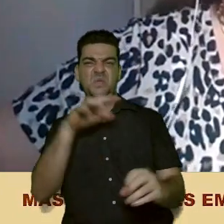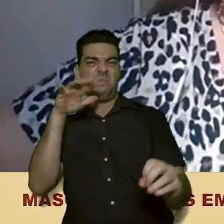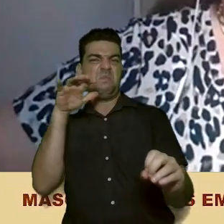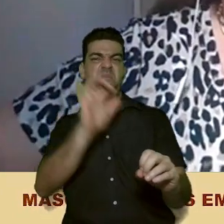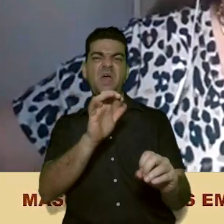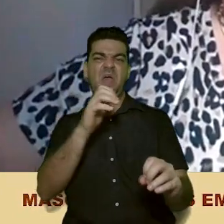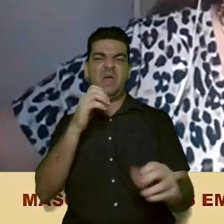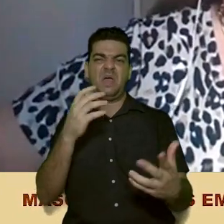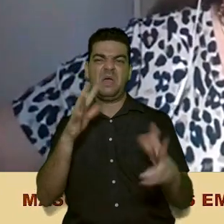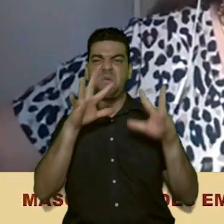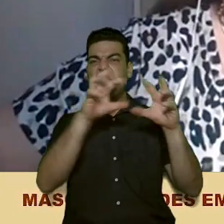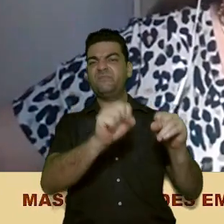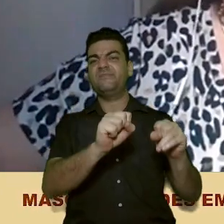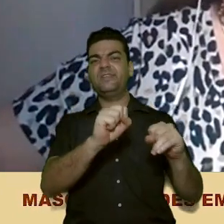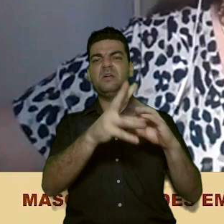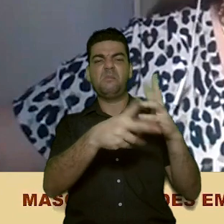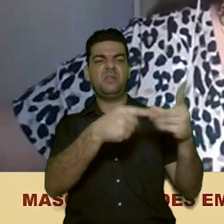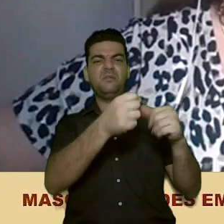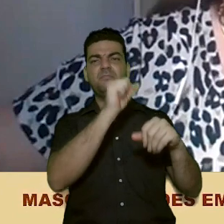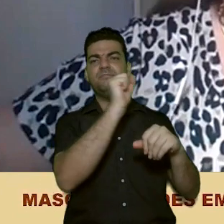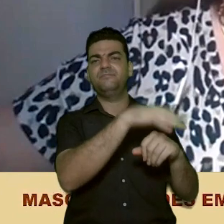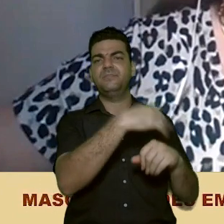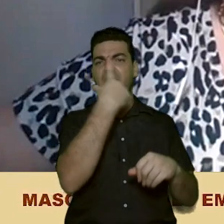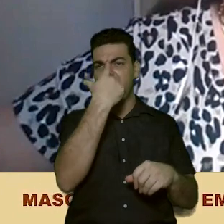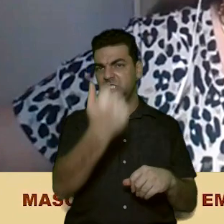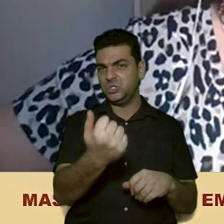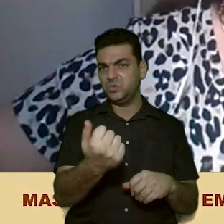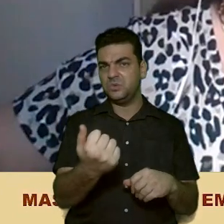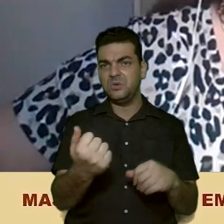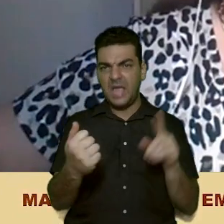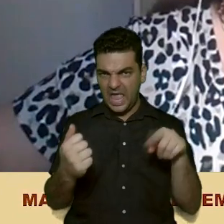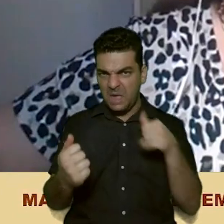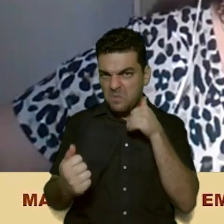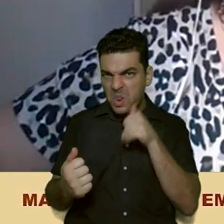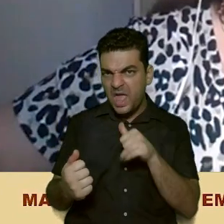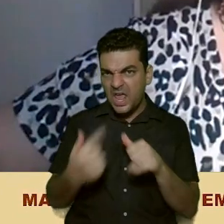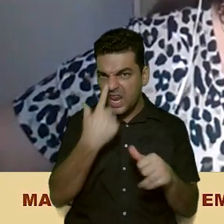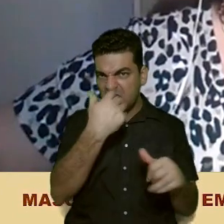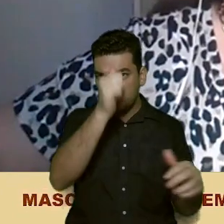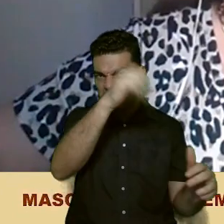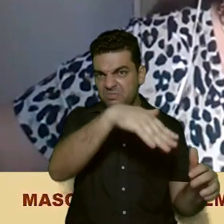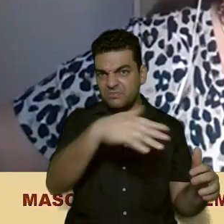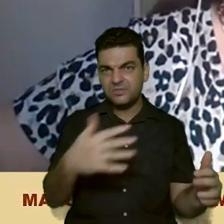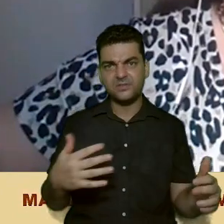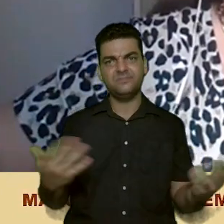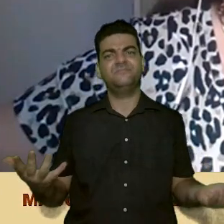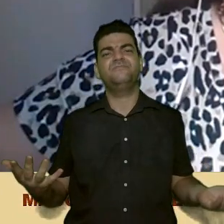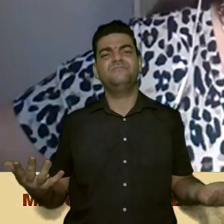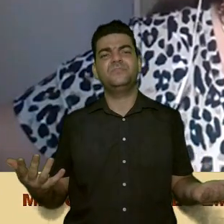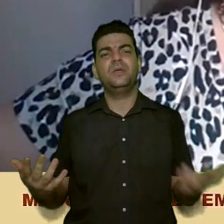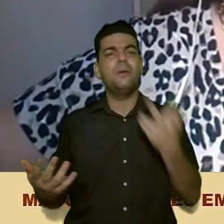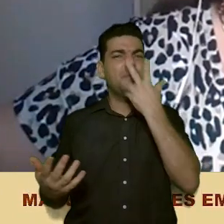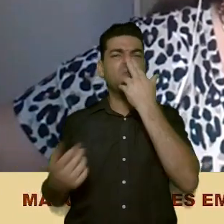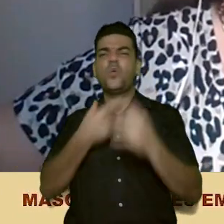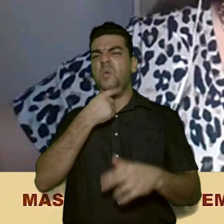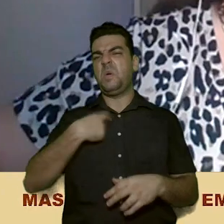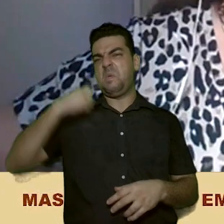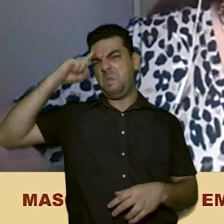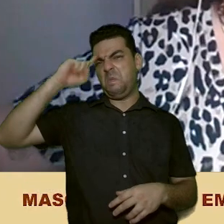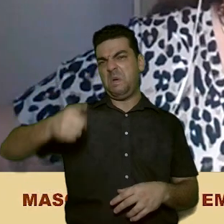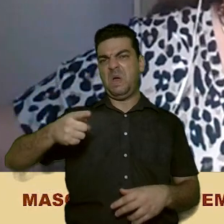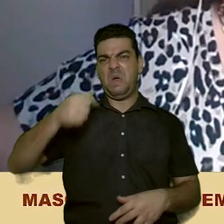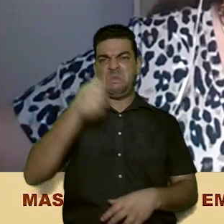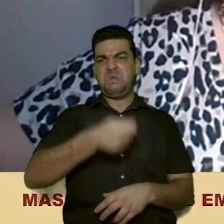coisa que o cara pega e depois joga fora. Isso vai criando, né, vai reforçando esse lugar do homem de achar que é isso, que ele